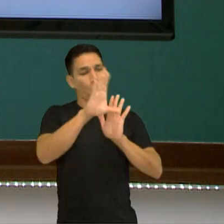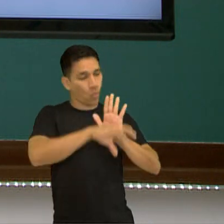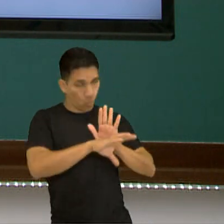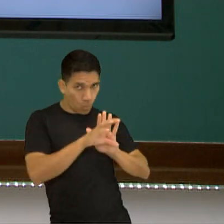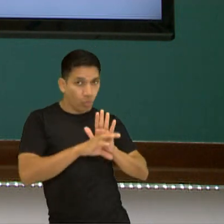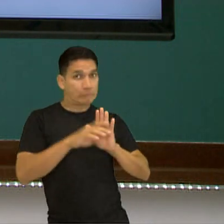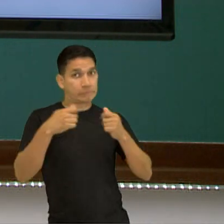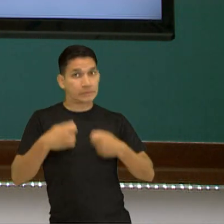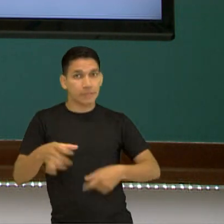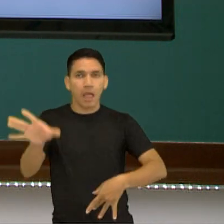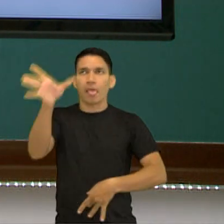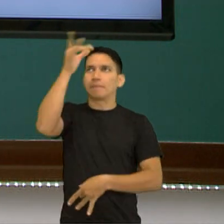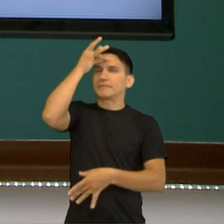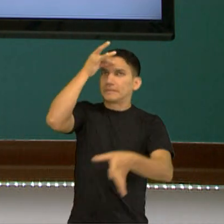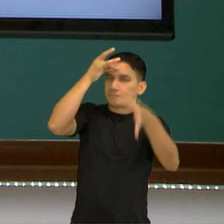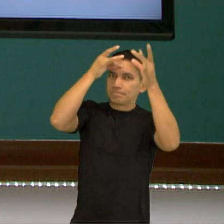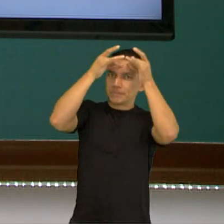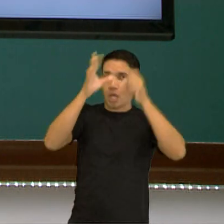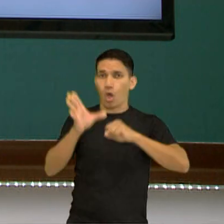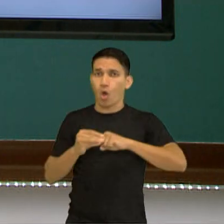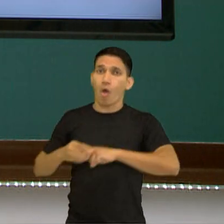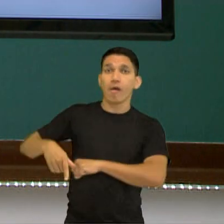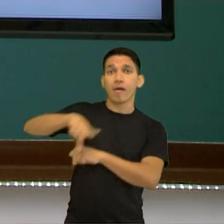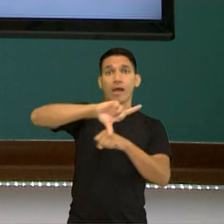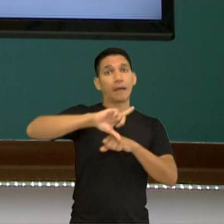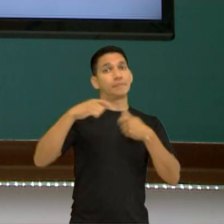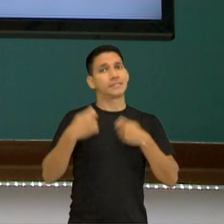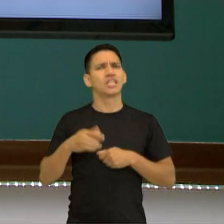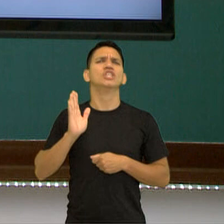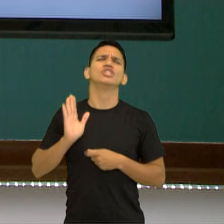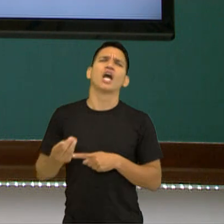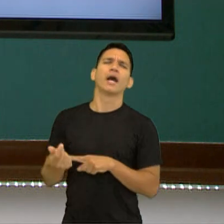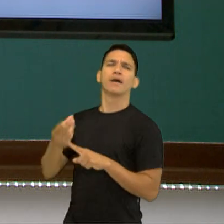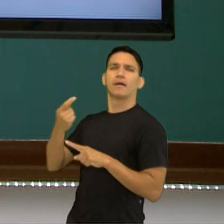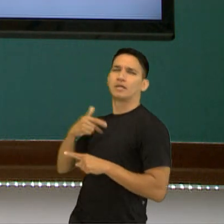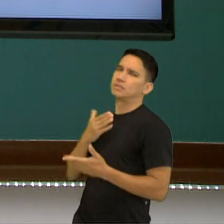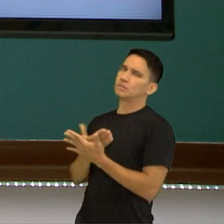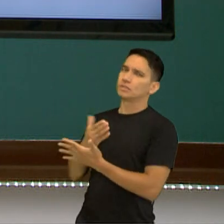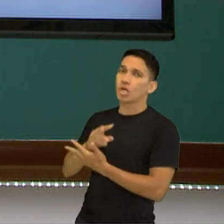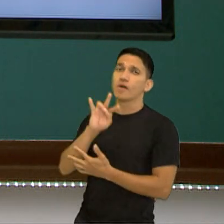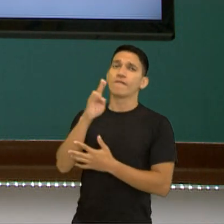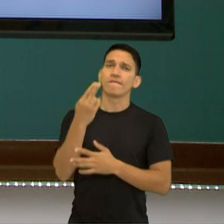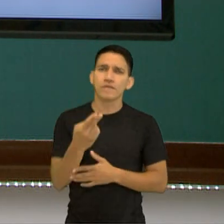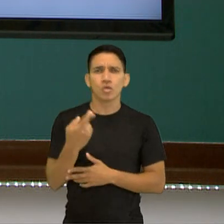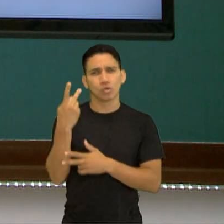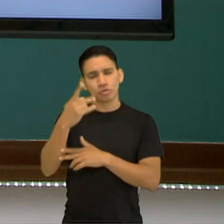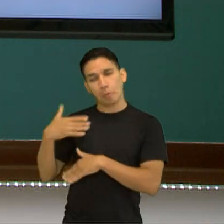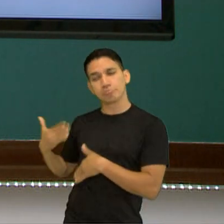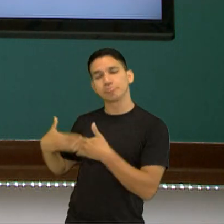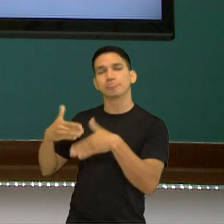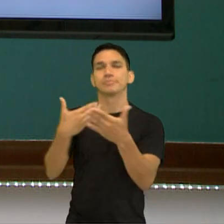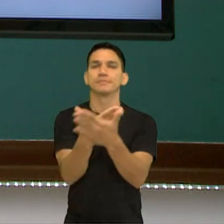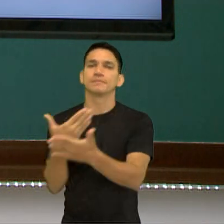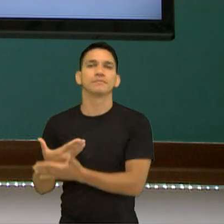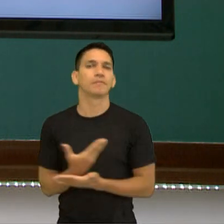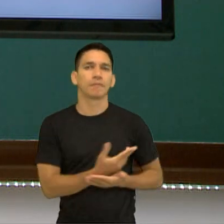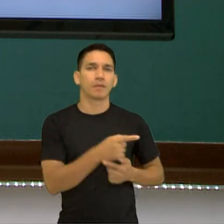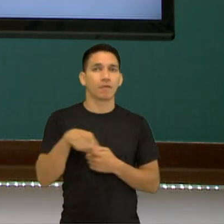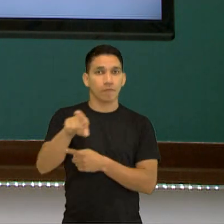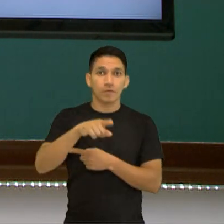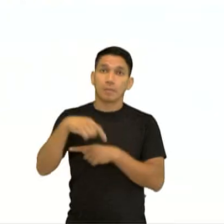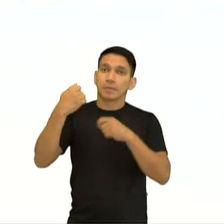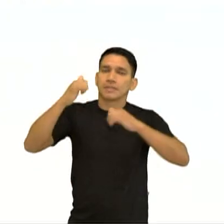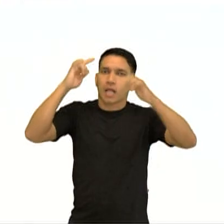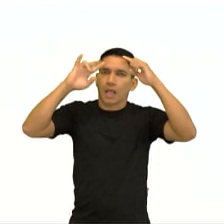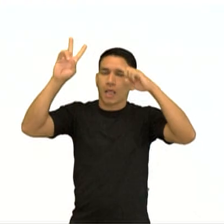em mente, alguns conhecimentos prévios que você trouxe lá do passado ao longo da sua formação, que você tem que